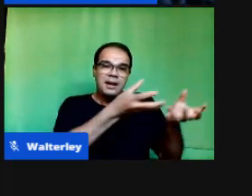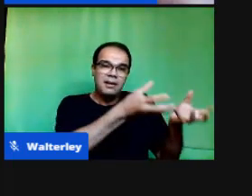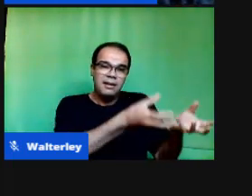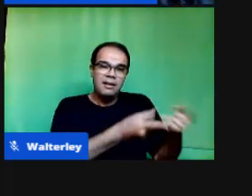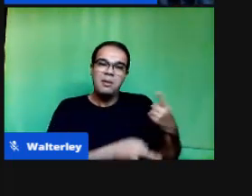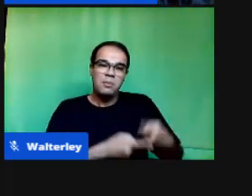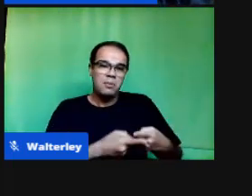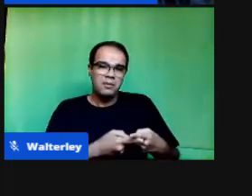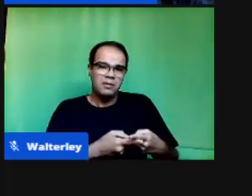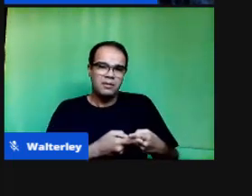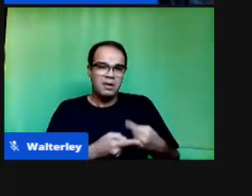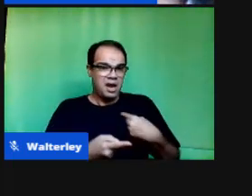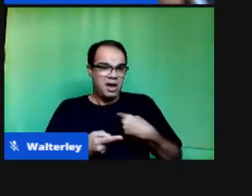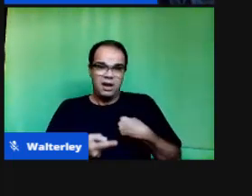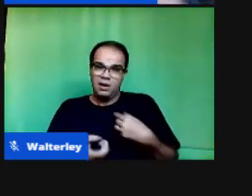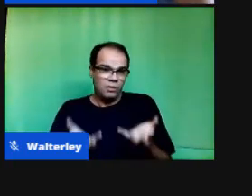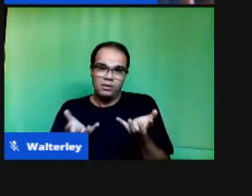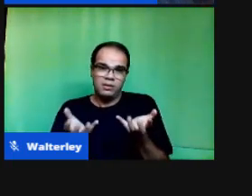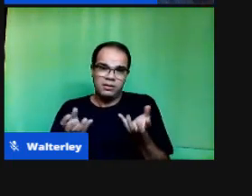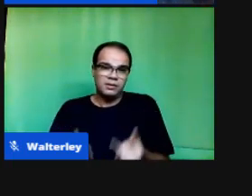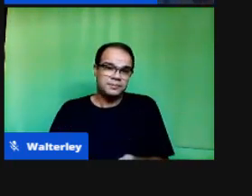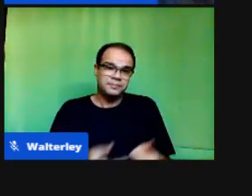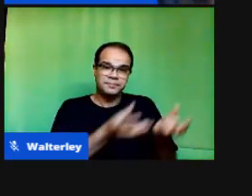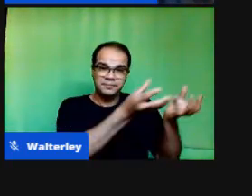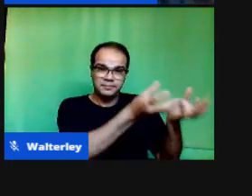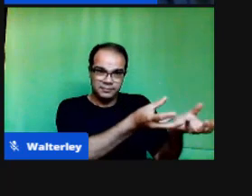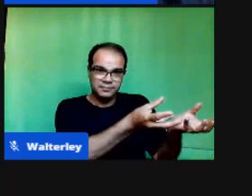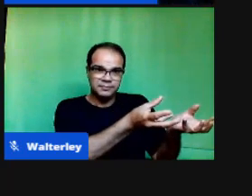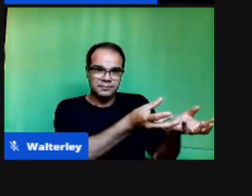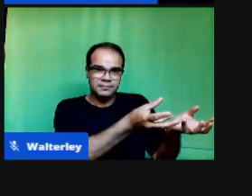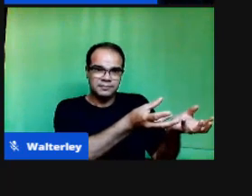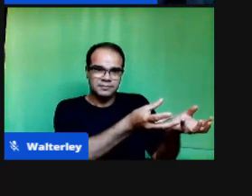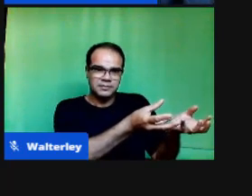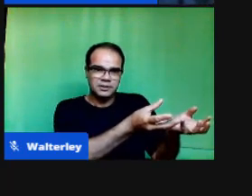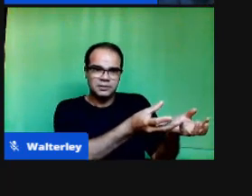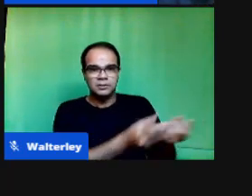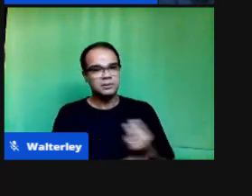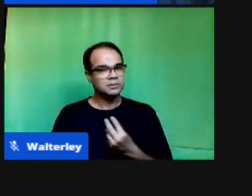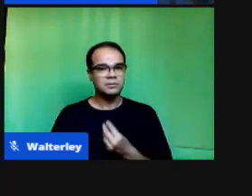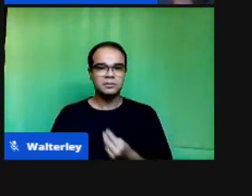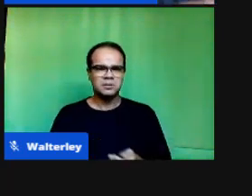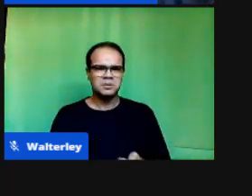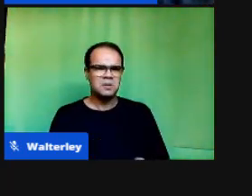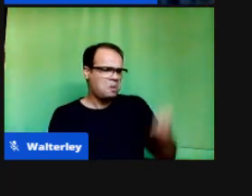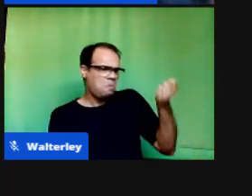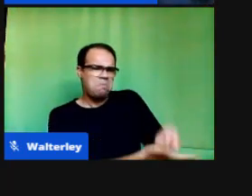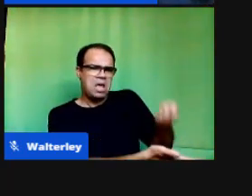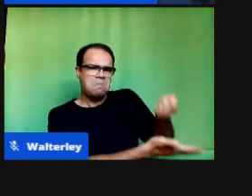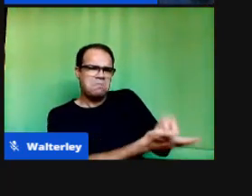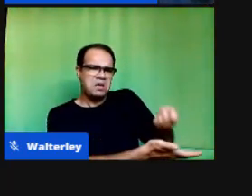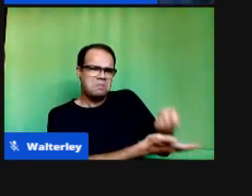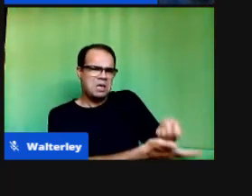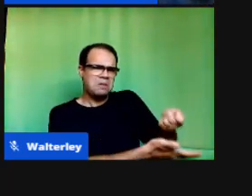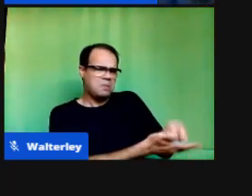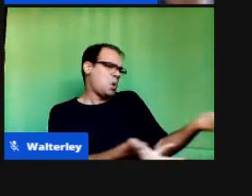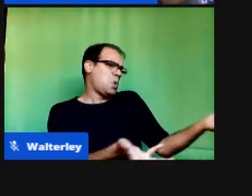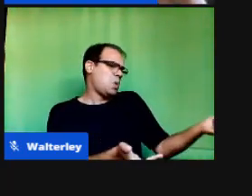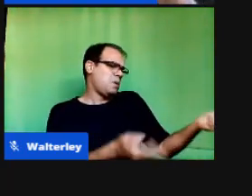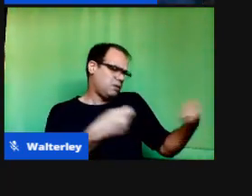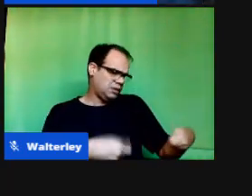até com um outro presente. O que a gente não pode é cobrar uma resposta do outro de algo que eu fiz para